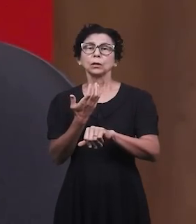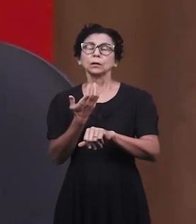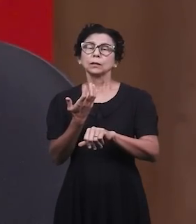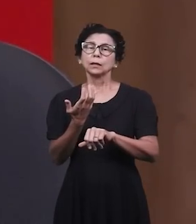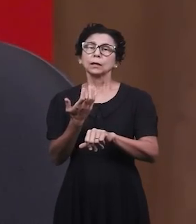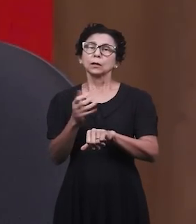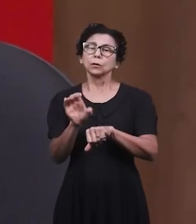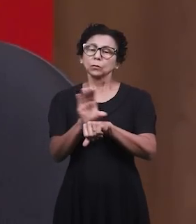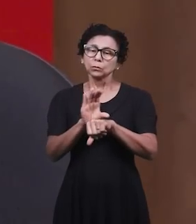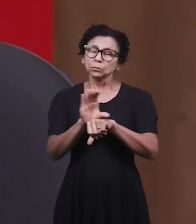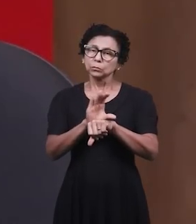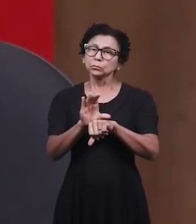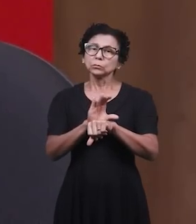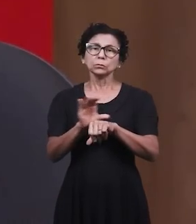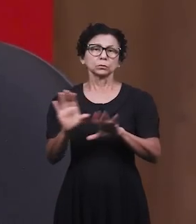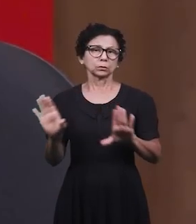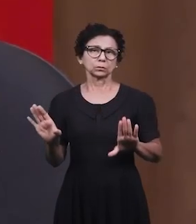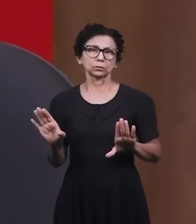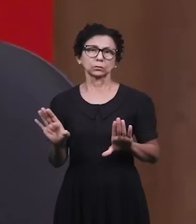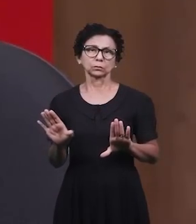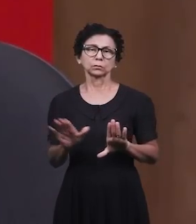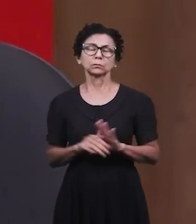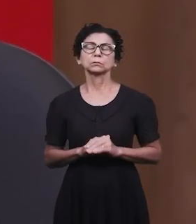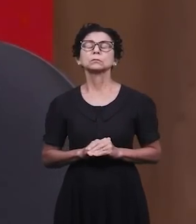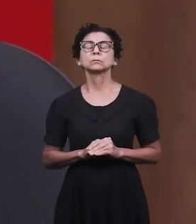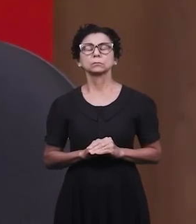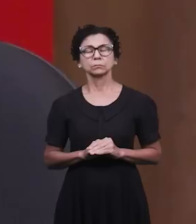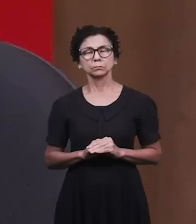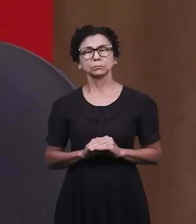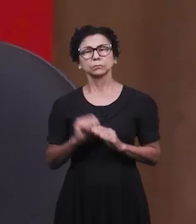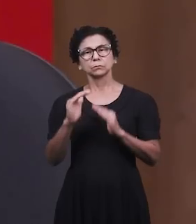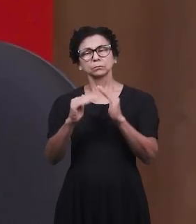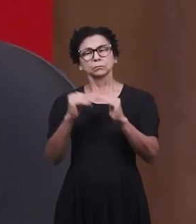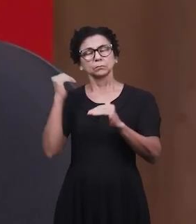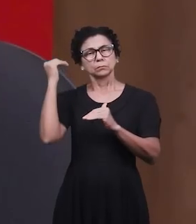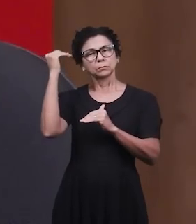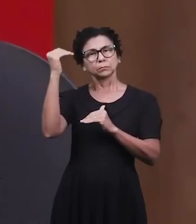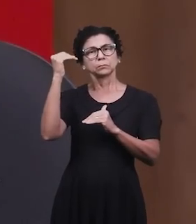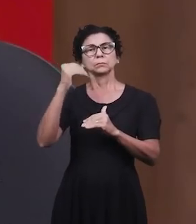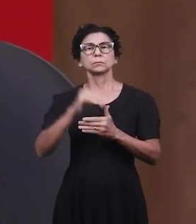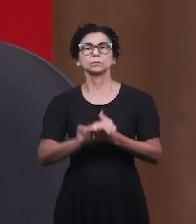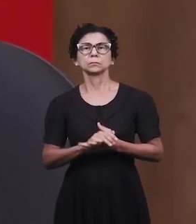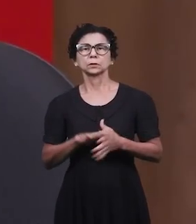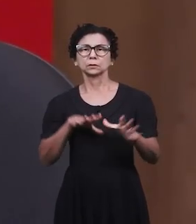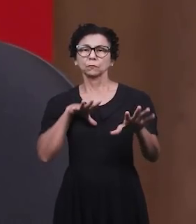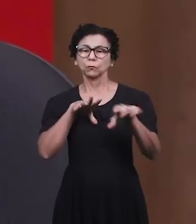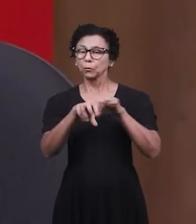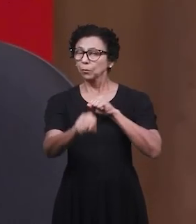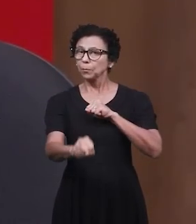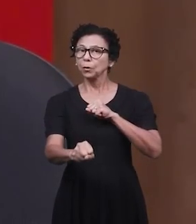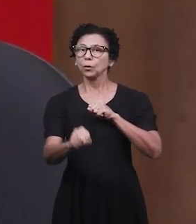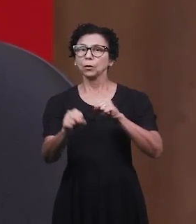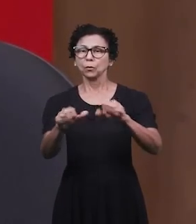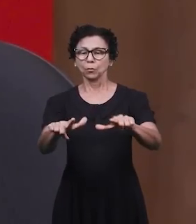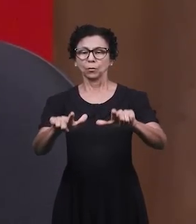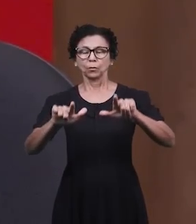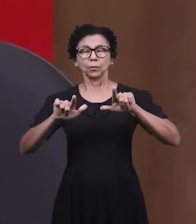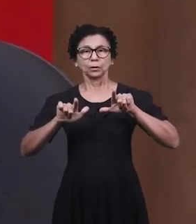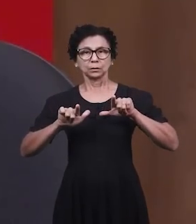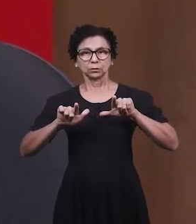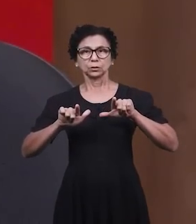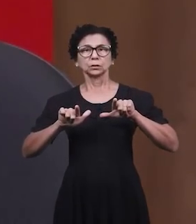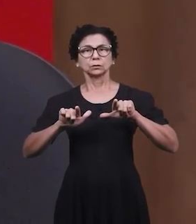você, entendeu? Você foi graduado naquilo ali, entendeu? Você tem um título de uma graduação